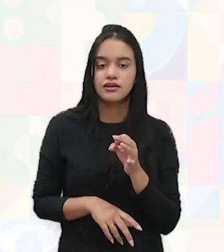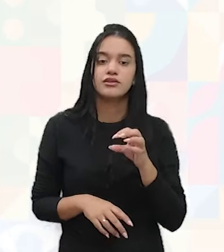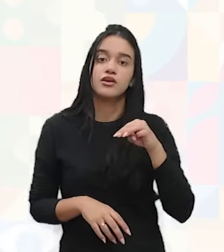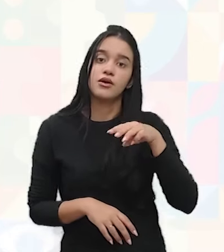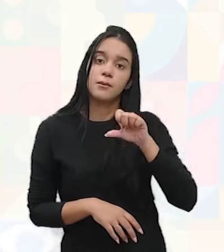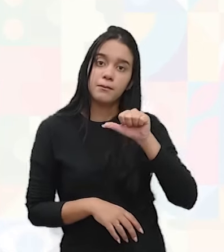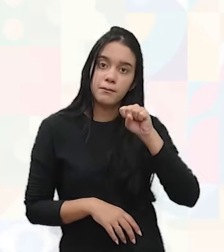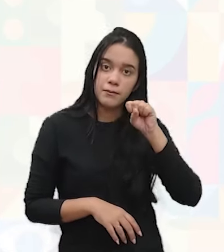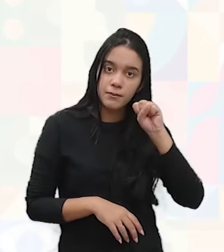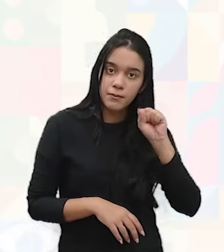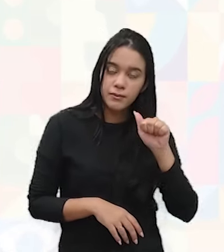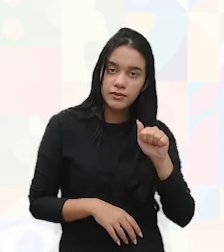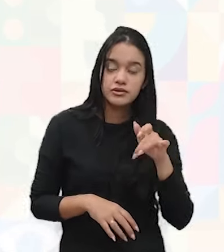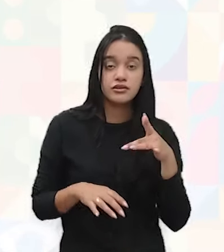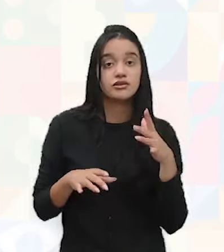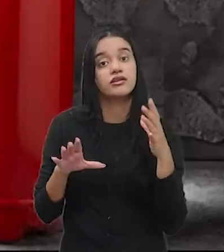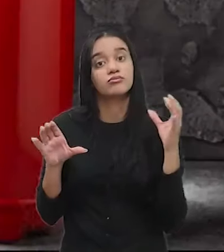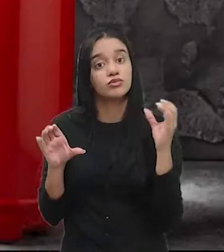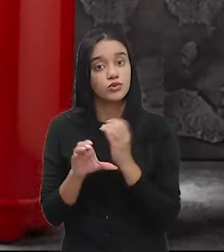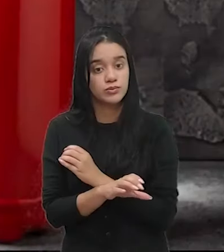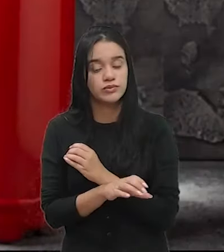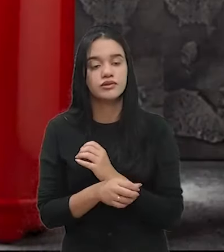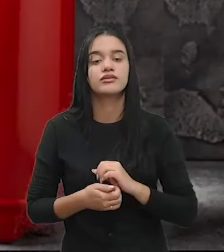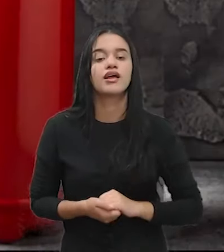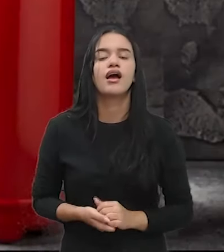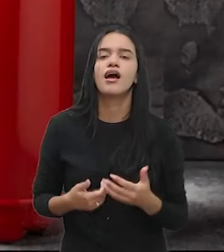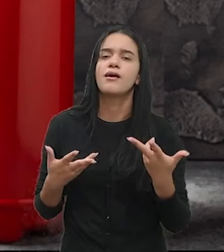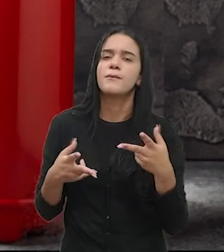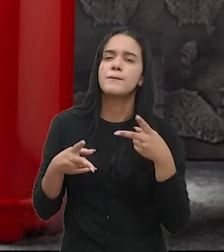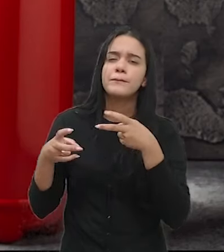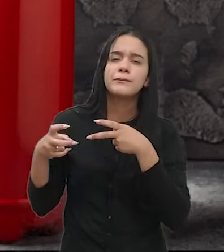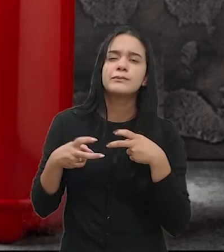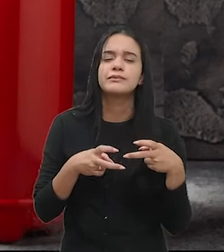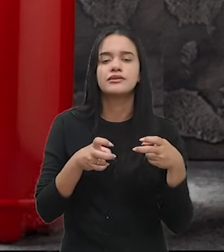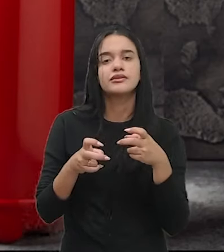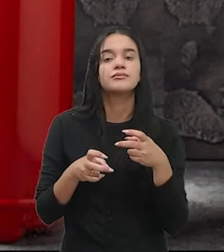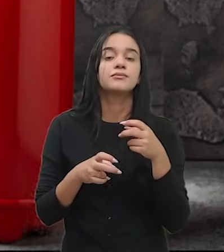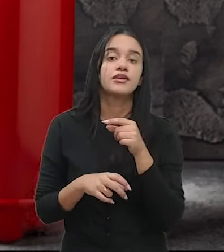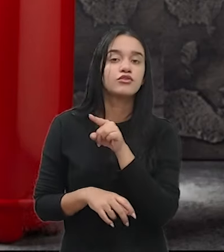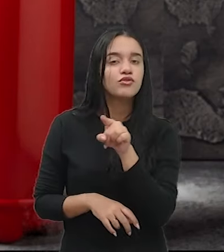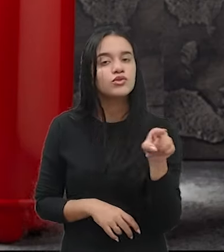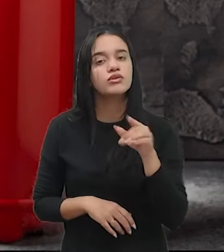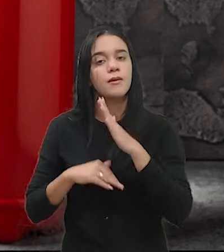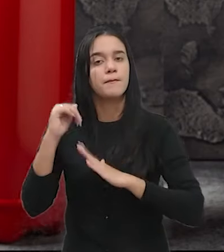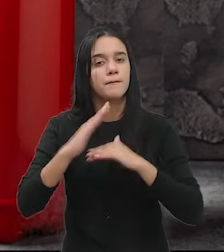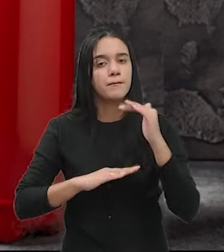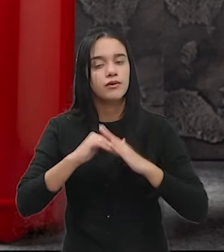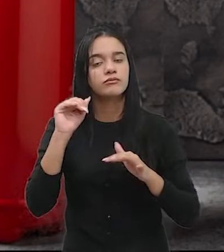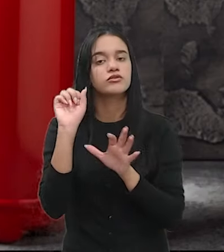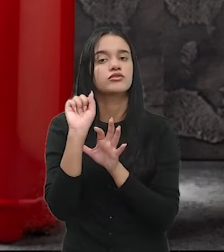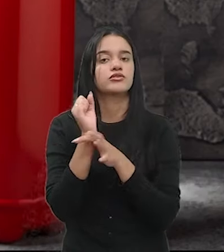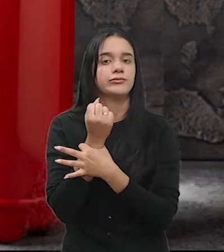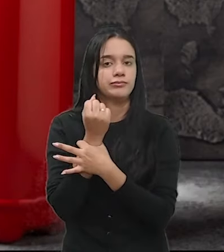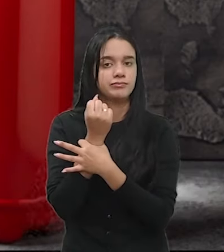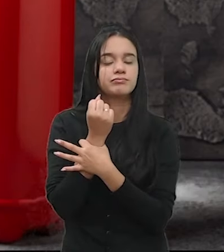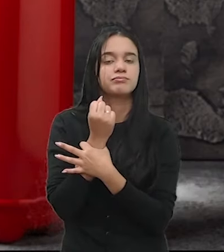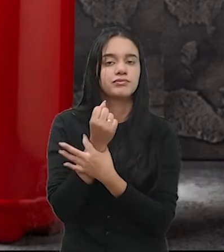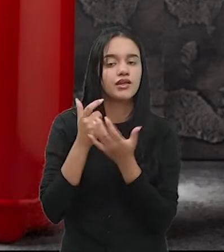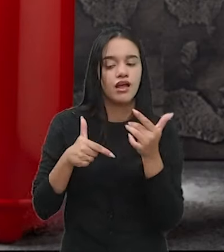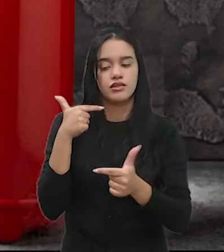do extintor e o que é que você deve verificar numa inspeção você como profissional de segurança ao